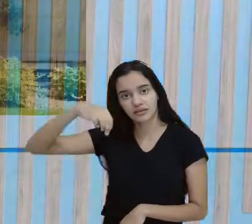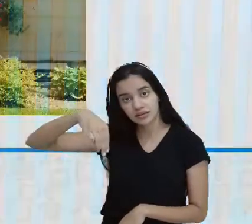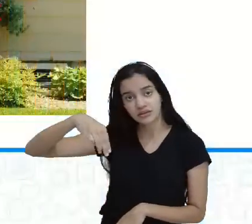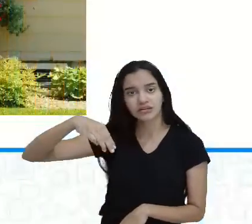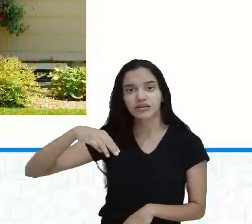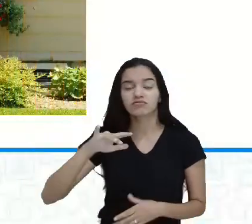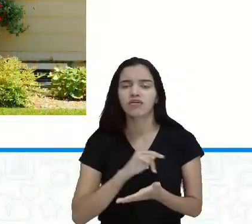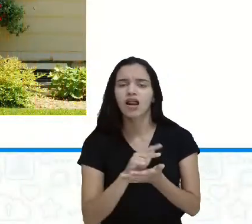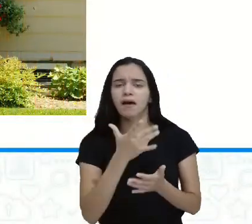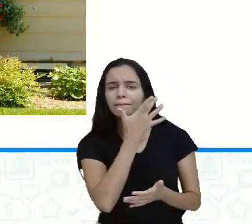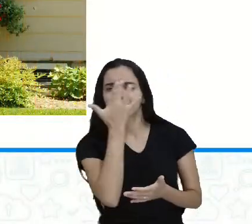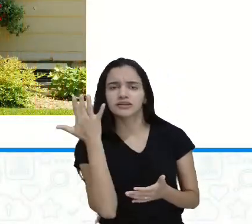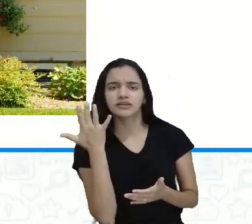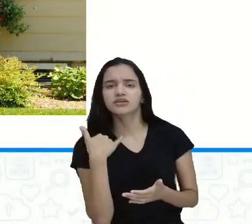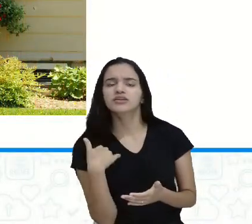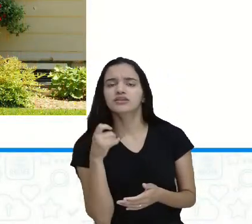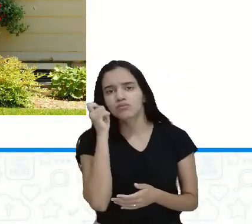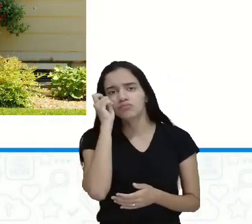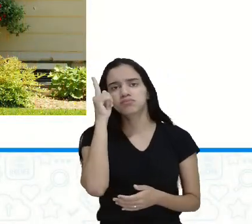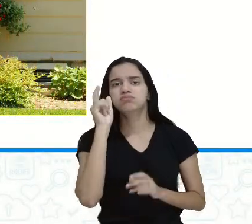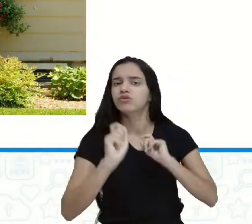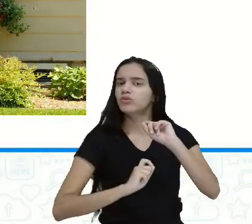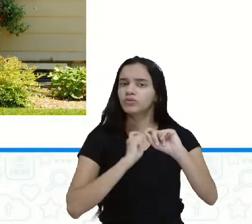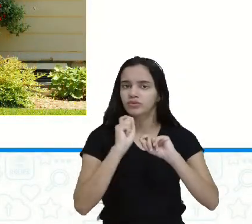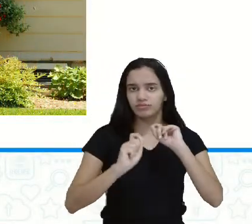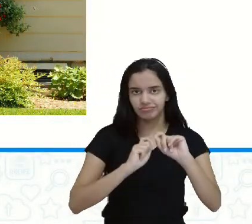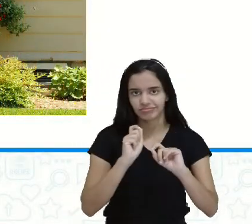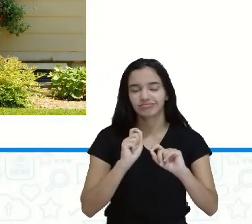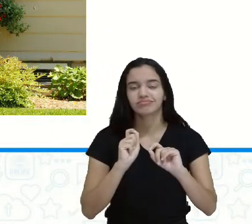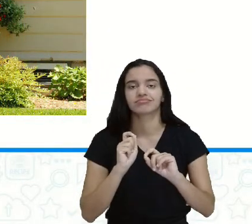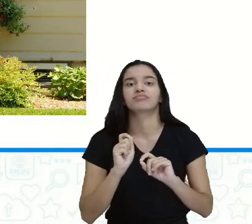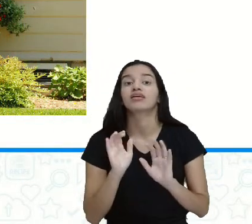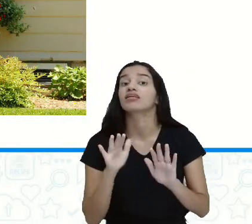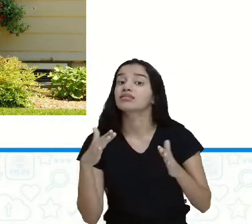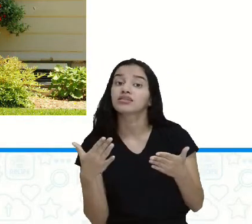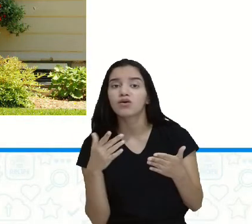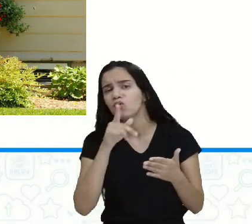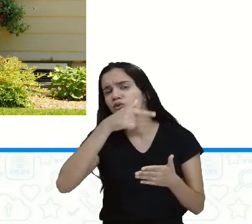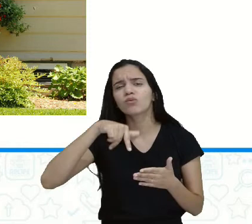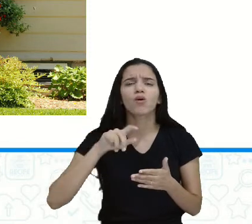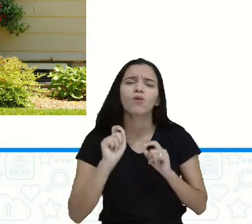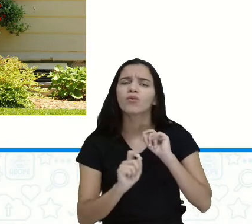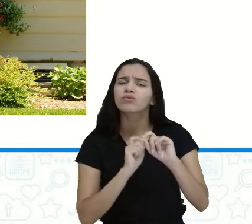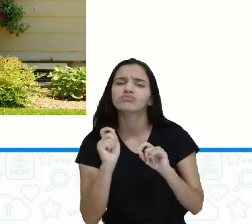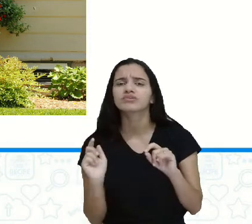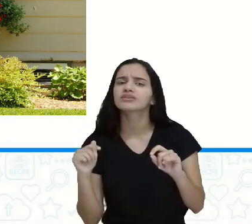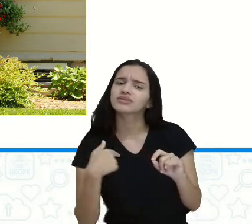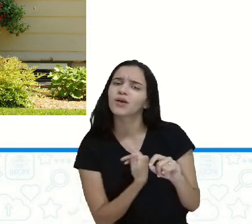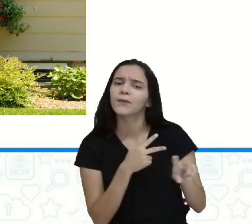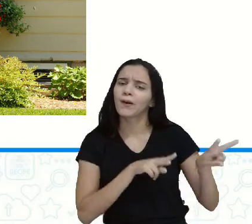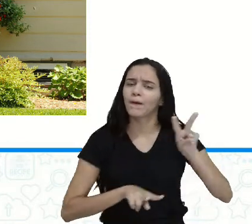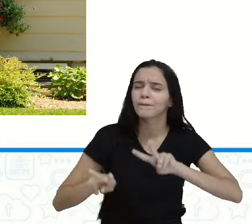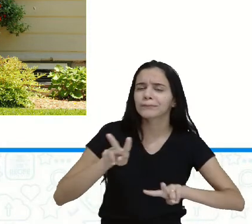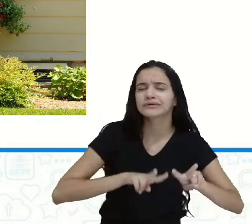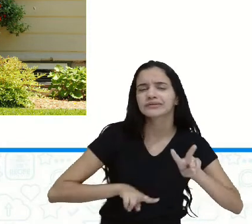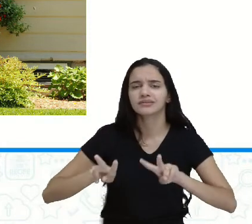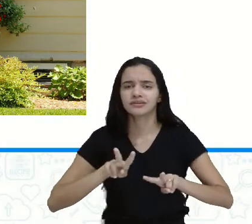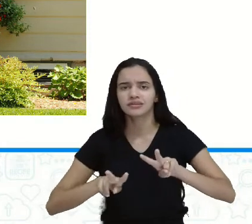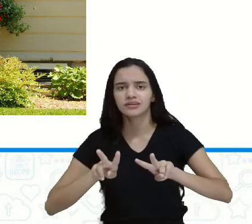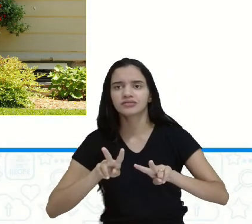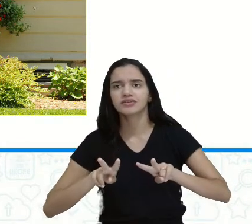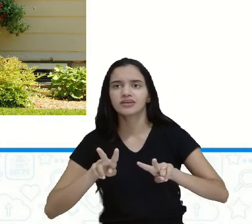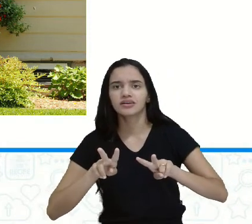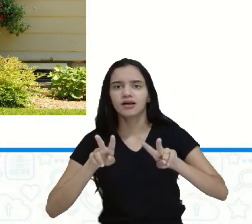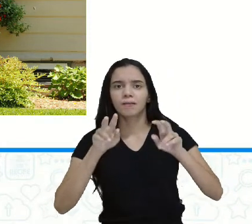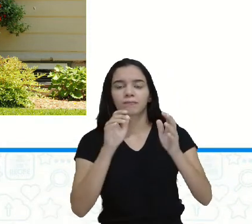já têm uma ideia pré-formulada do que seja uma paisagem. E aí, o que será que a gente pode observar da